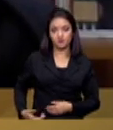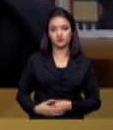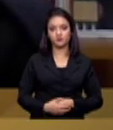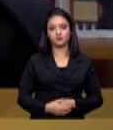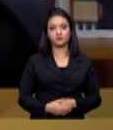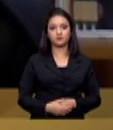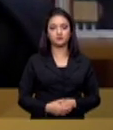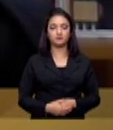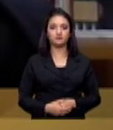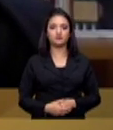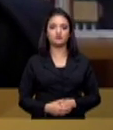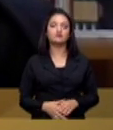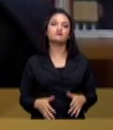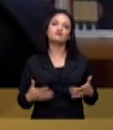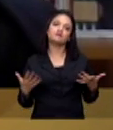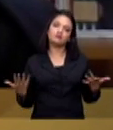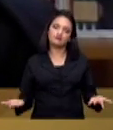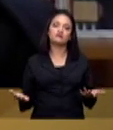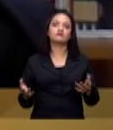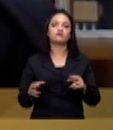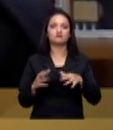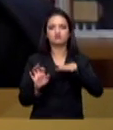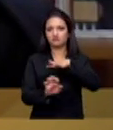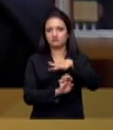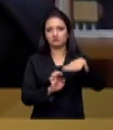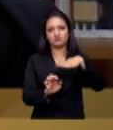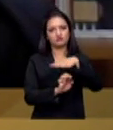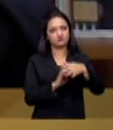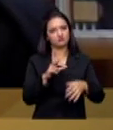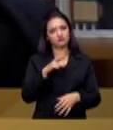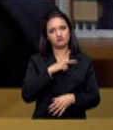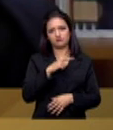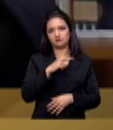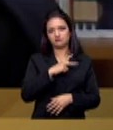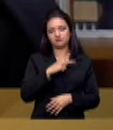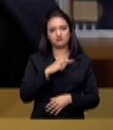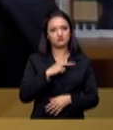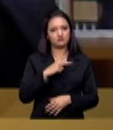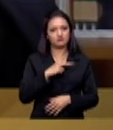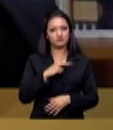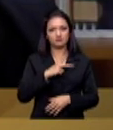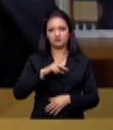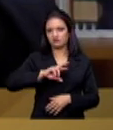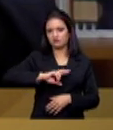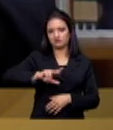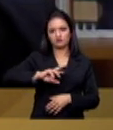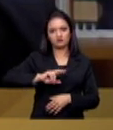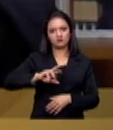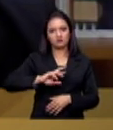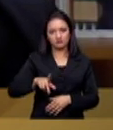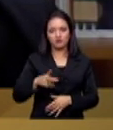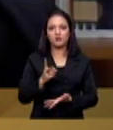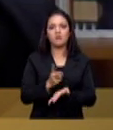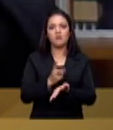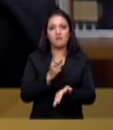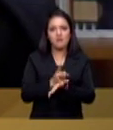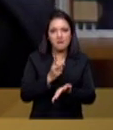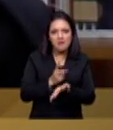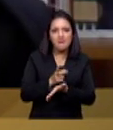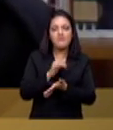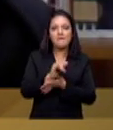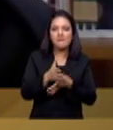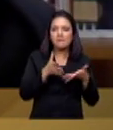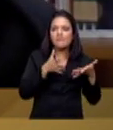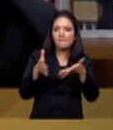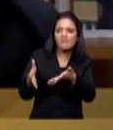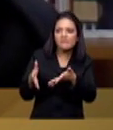público. E, evidentemente, empresas exploradoras de atividade econômica controladas pelo Estado